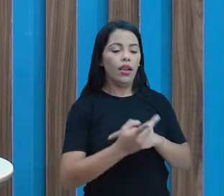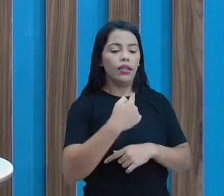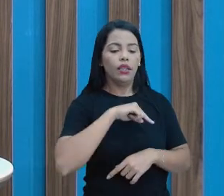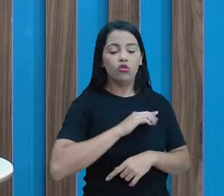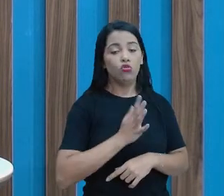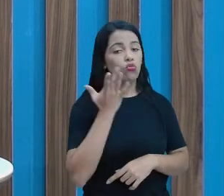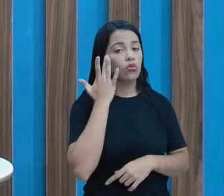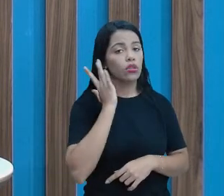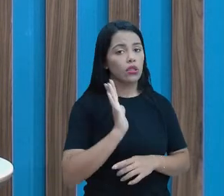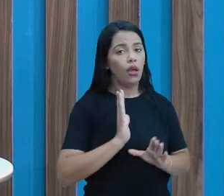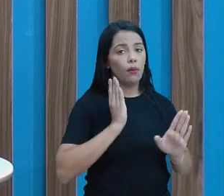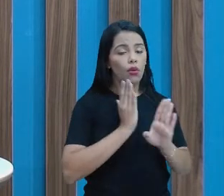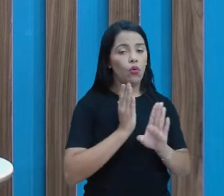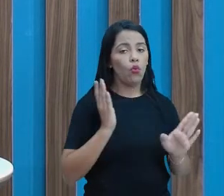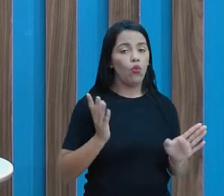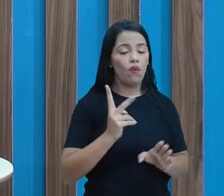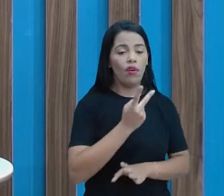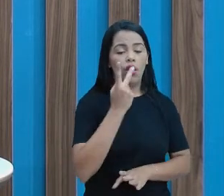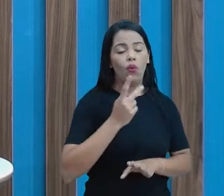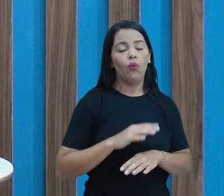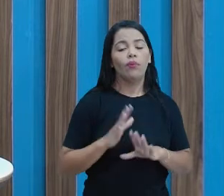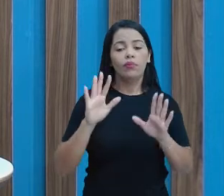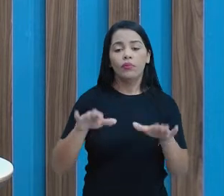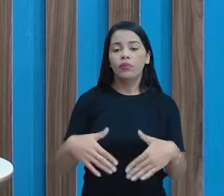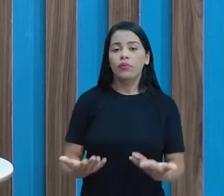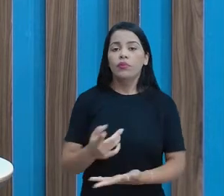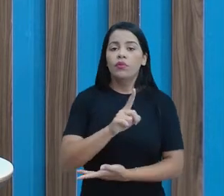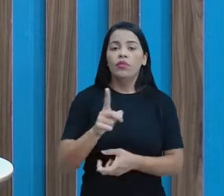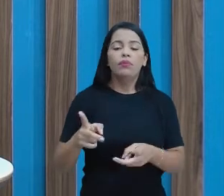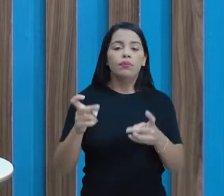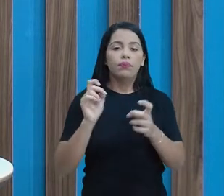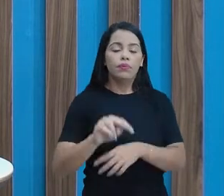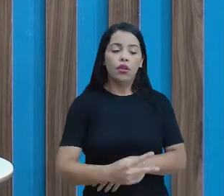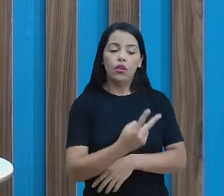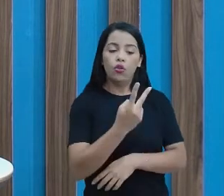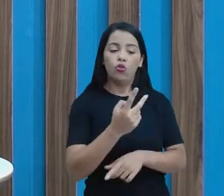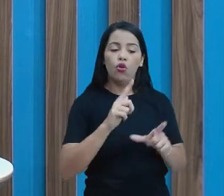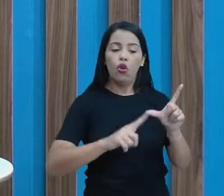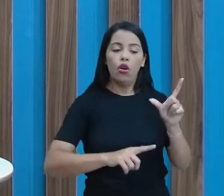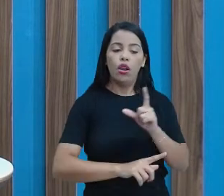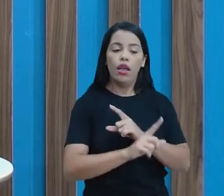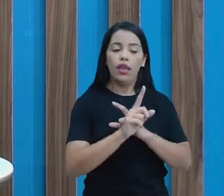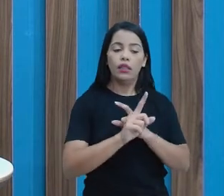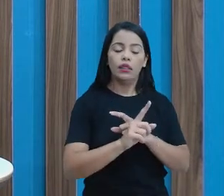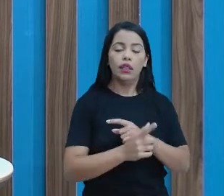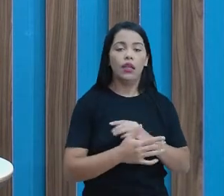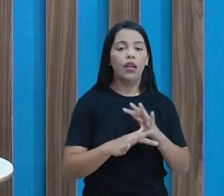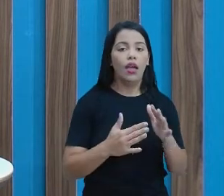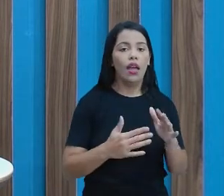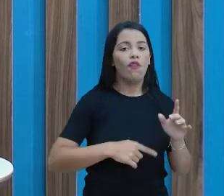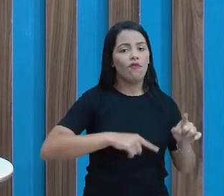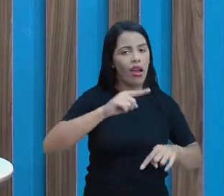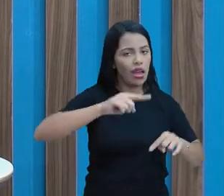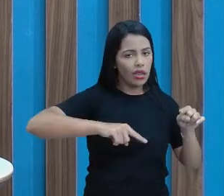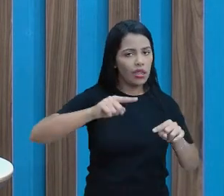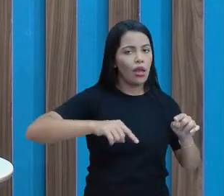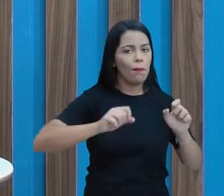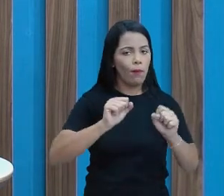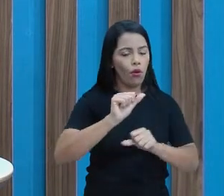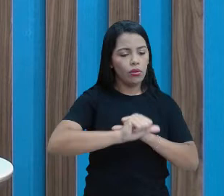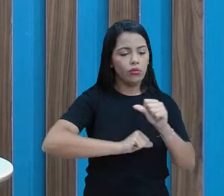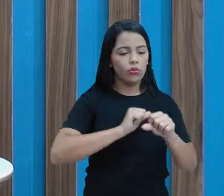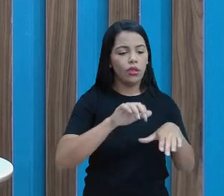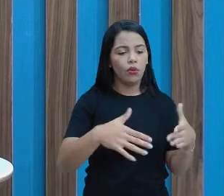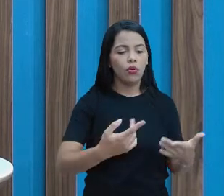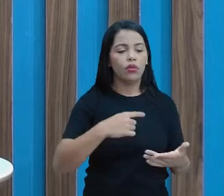desconhecidos, certo? E você vai notar que esses dois termos desconhecidos, eles são variáveis. Quando a gente varia um